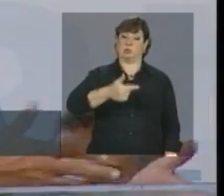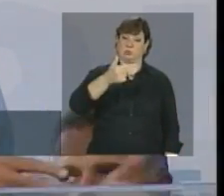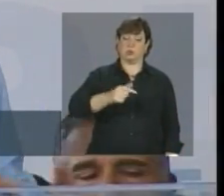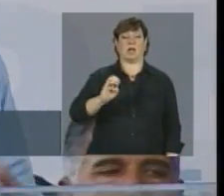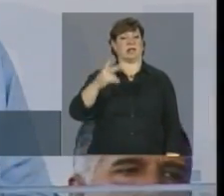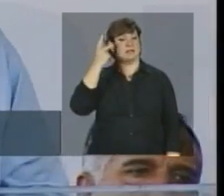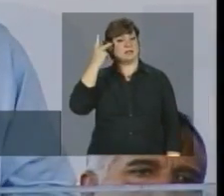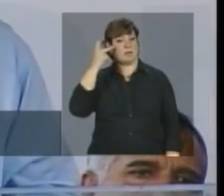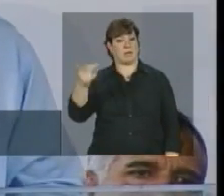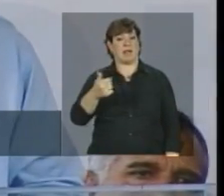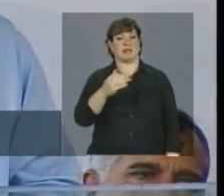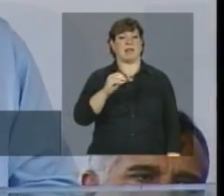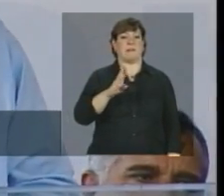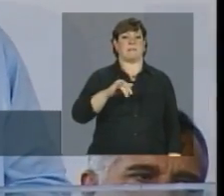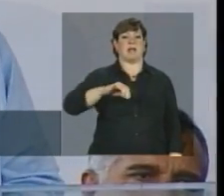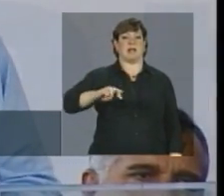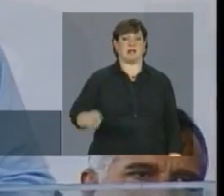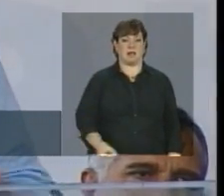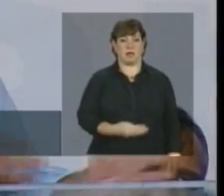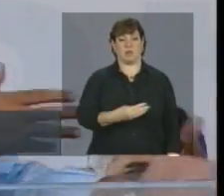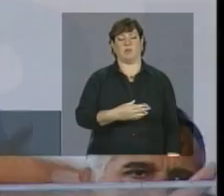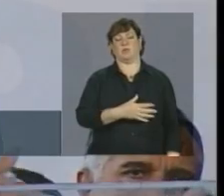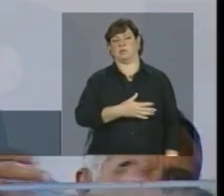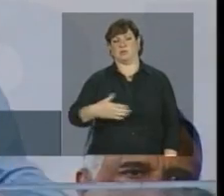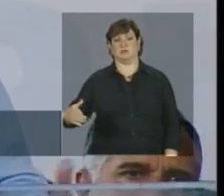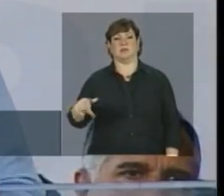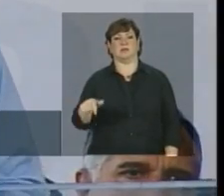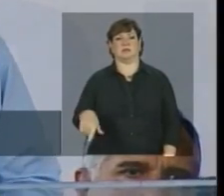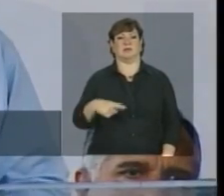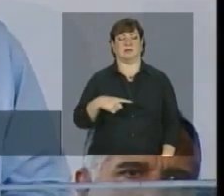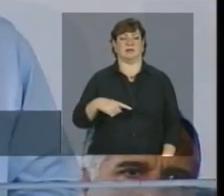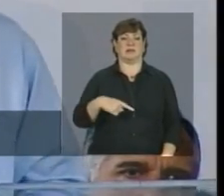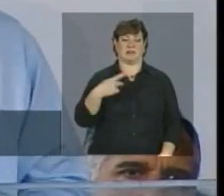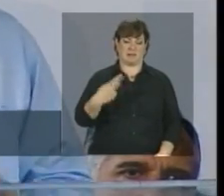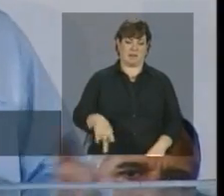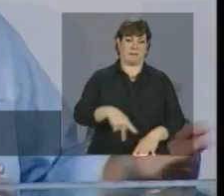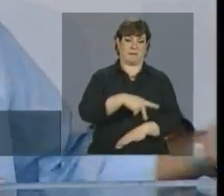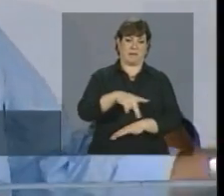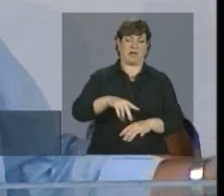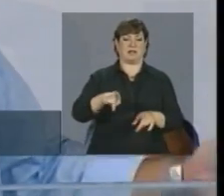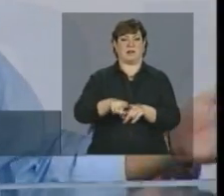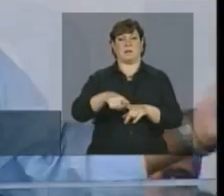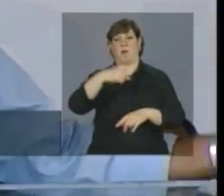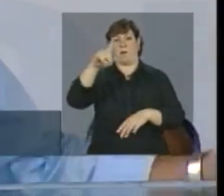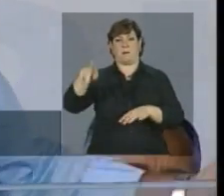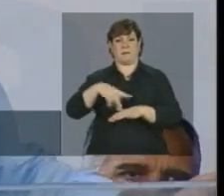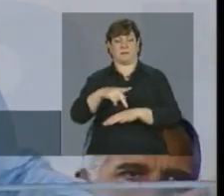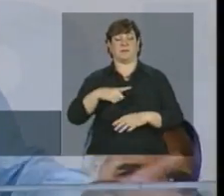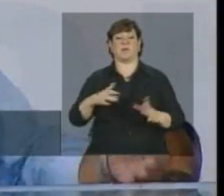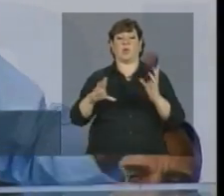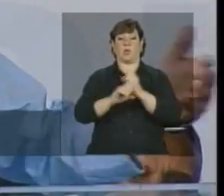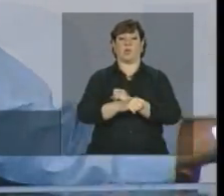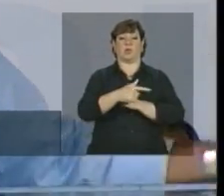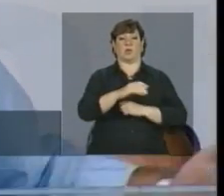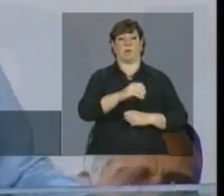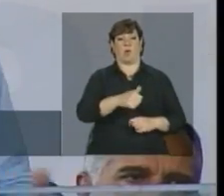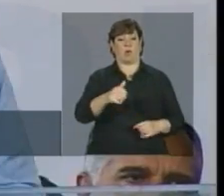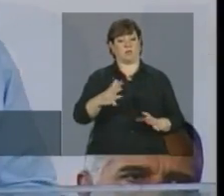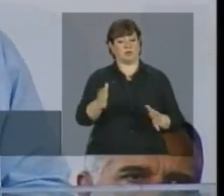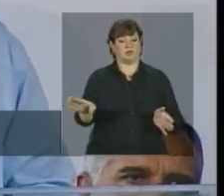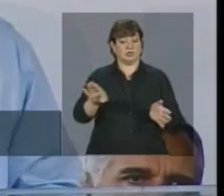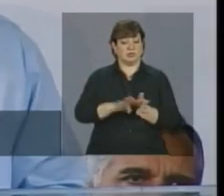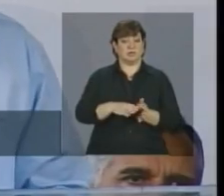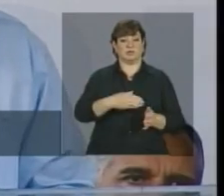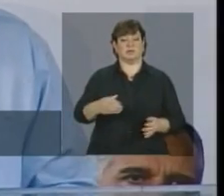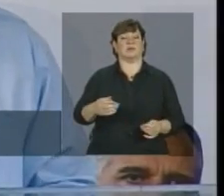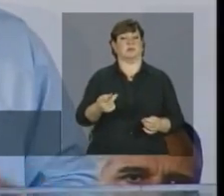com 10,2 bilhões de dólares de investimentos nacionais e estrangeiros. Os números de 2011 devem estar chegando e não devem